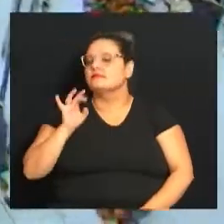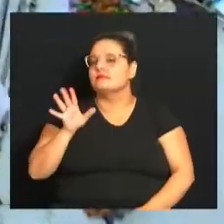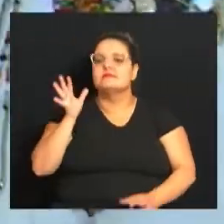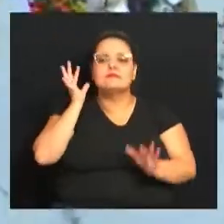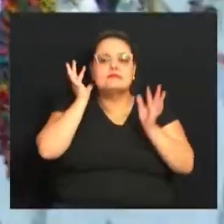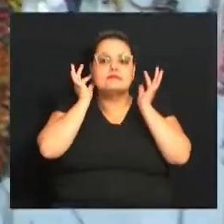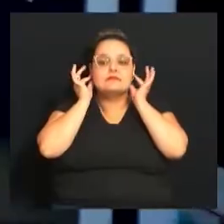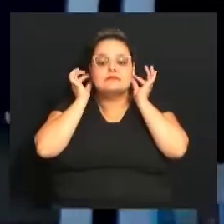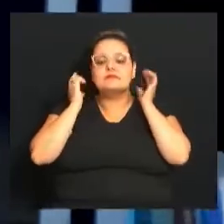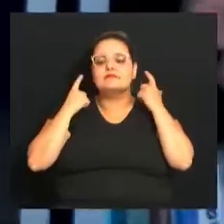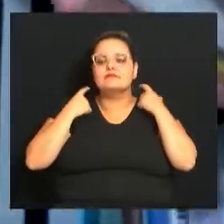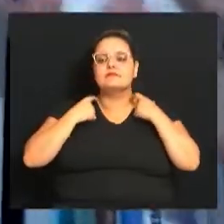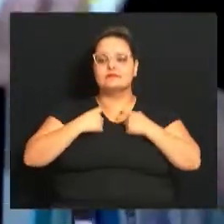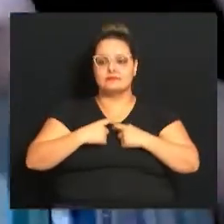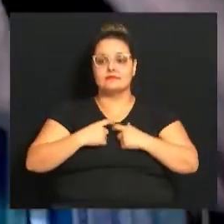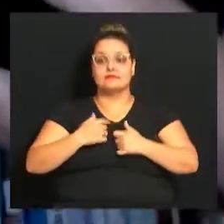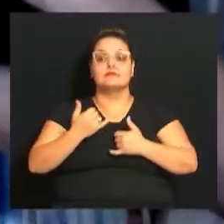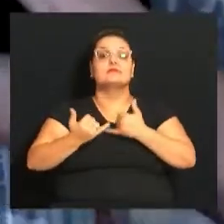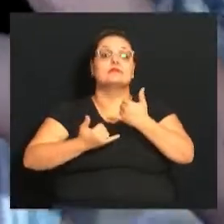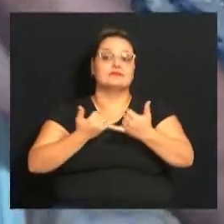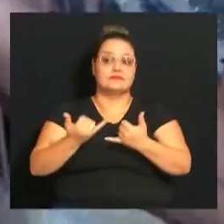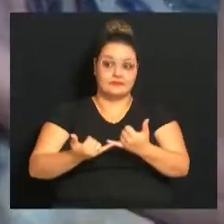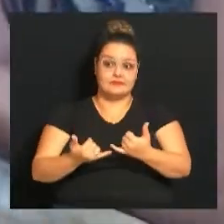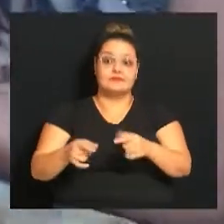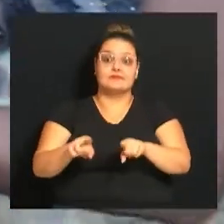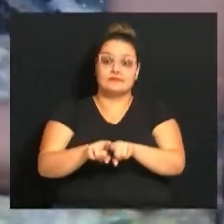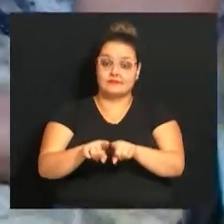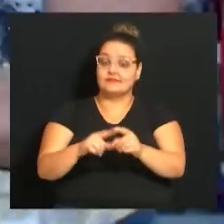de brinquedos e até de livros.